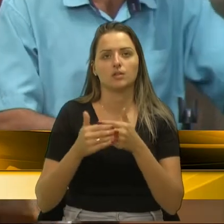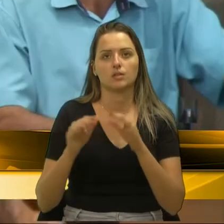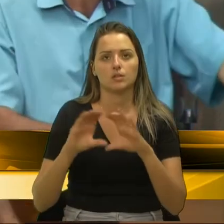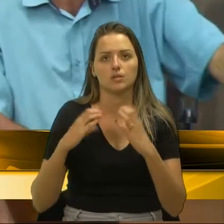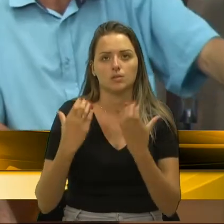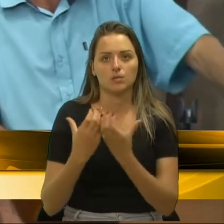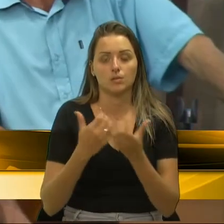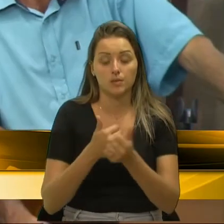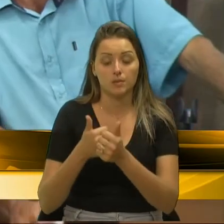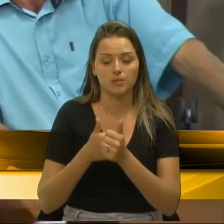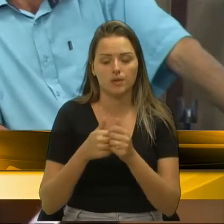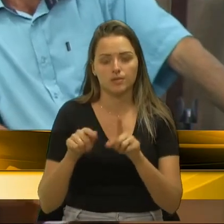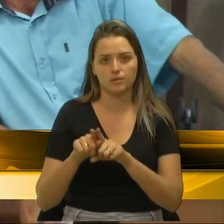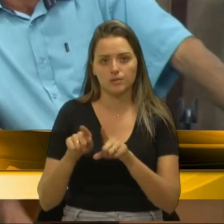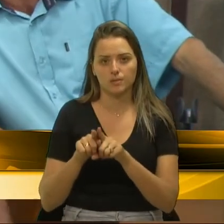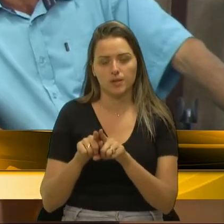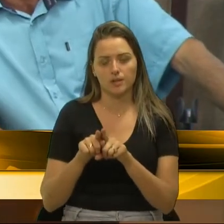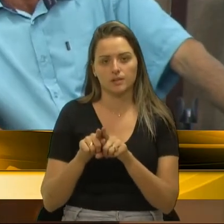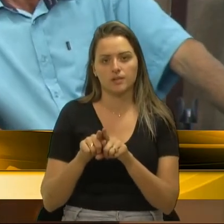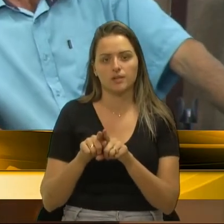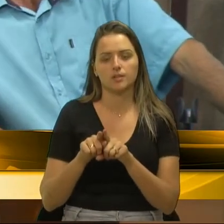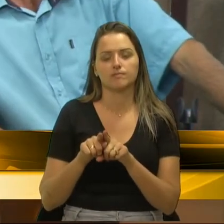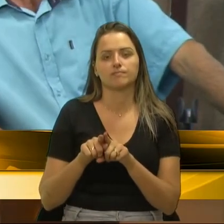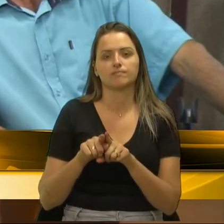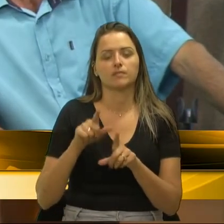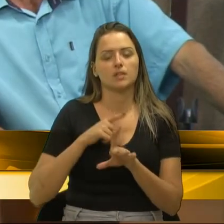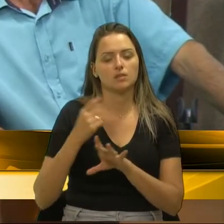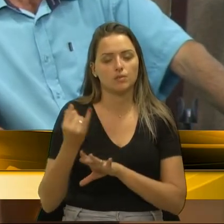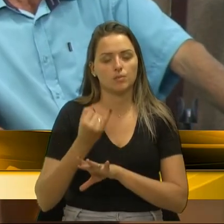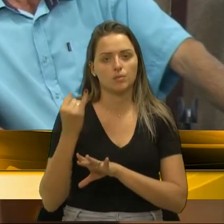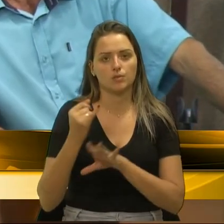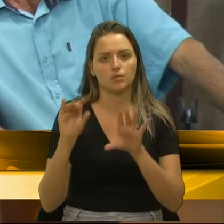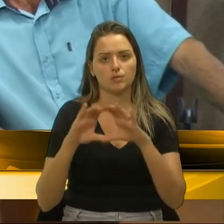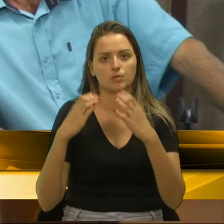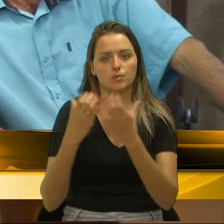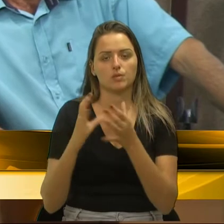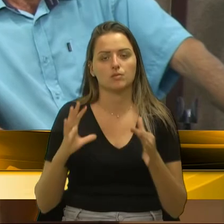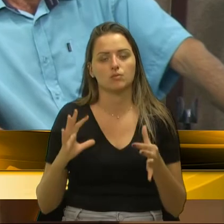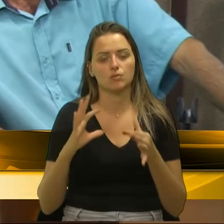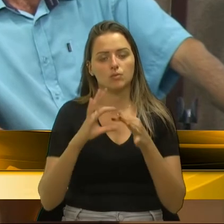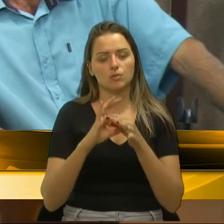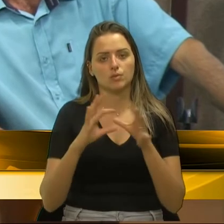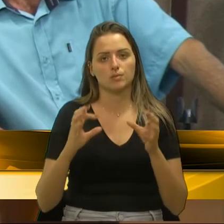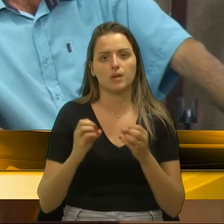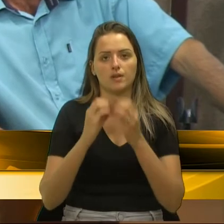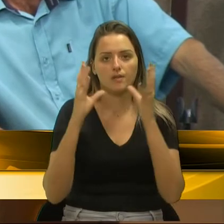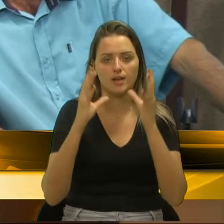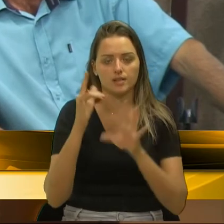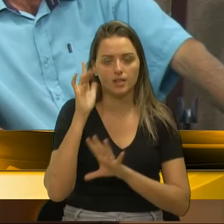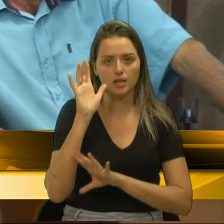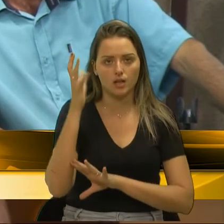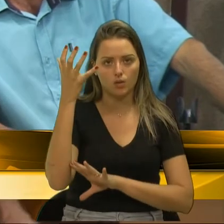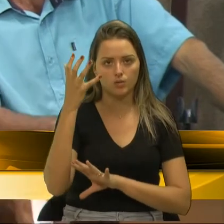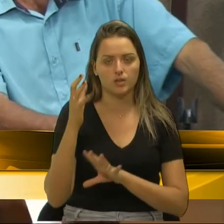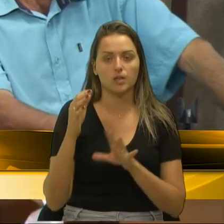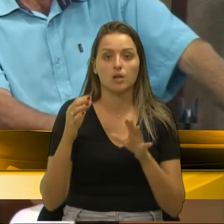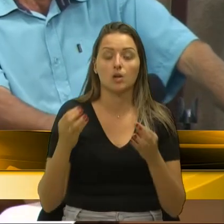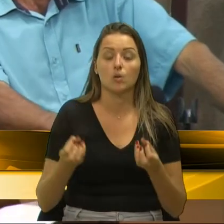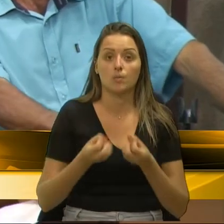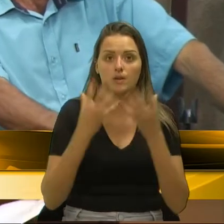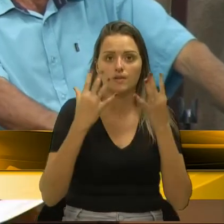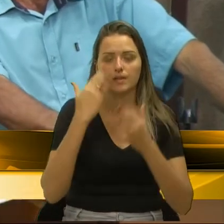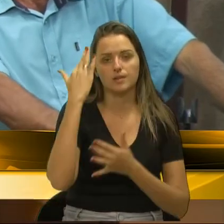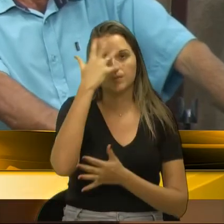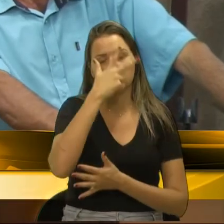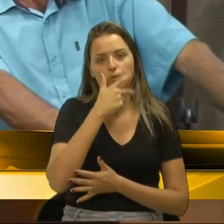ali em torno, que são 9 comunidades que se reúnem para que essa festa aconteça, uma festa muito